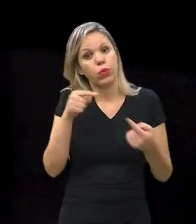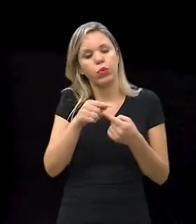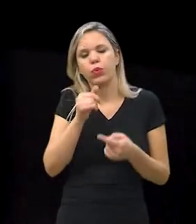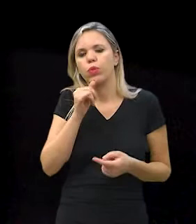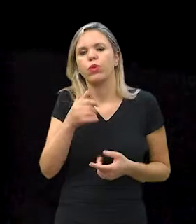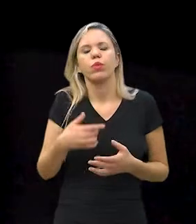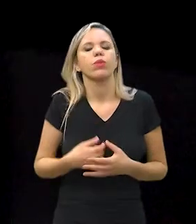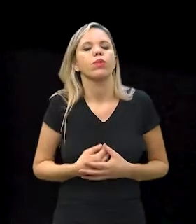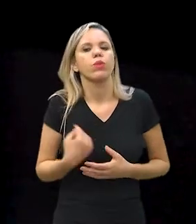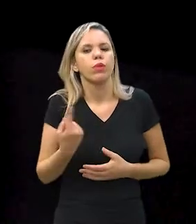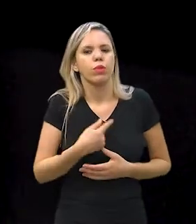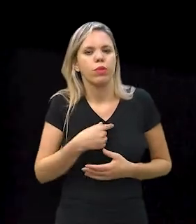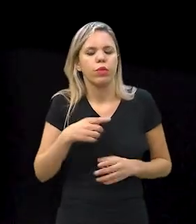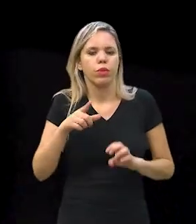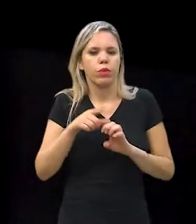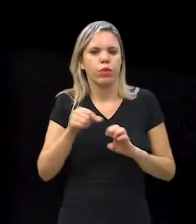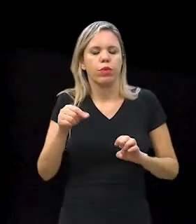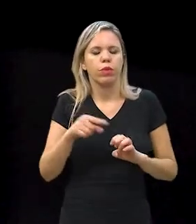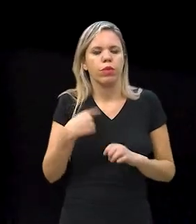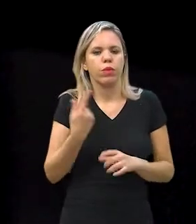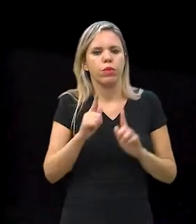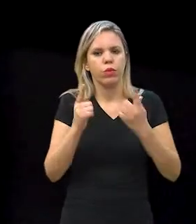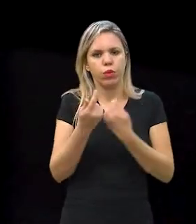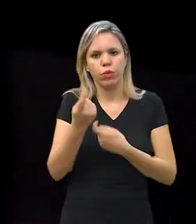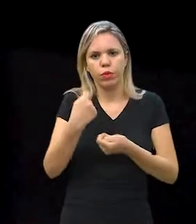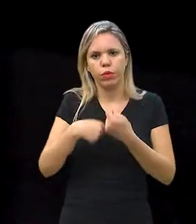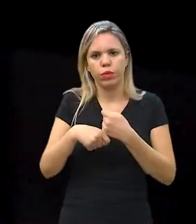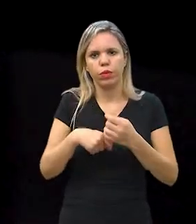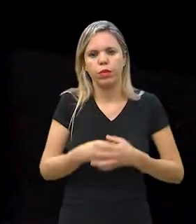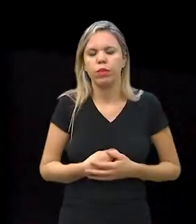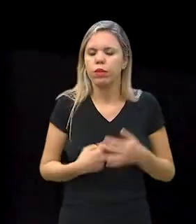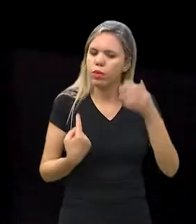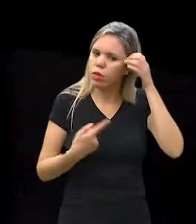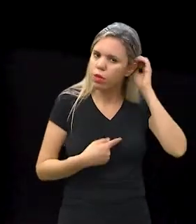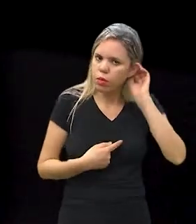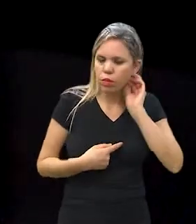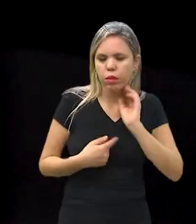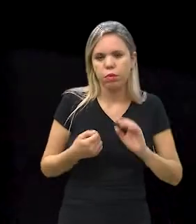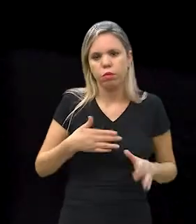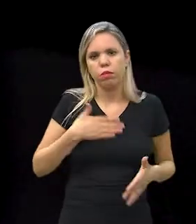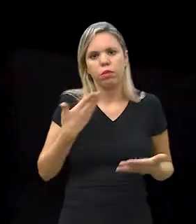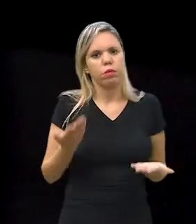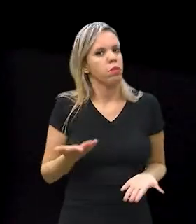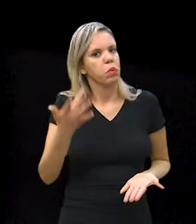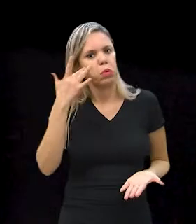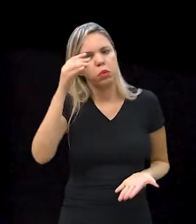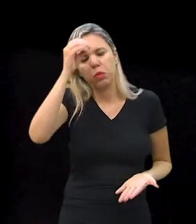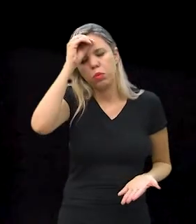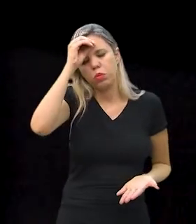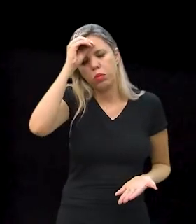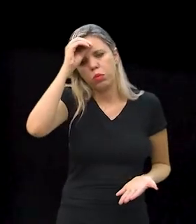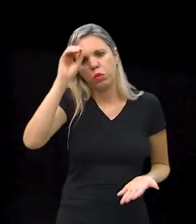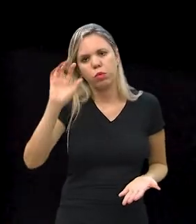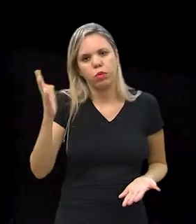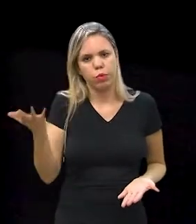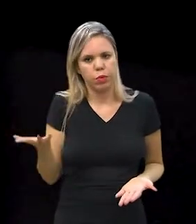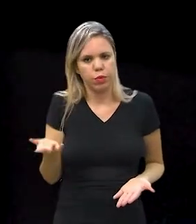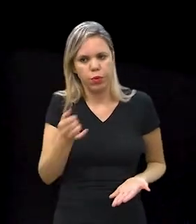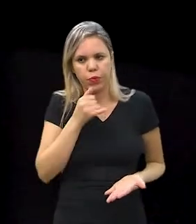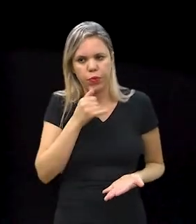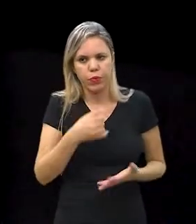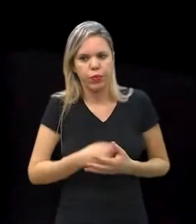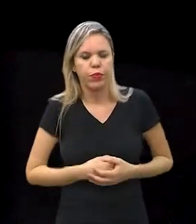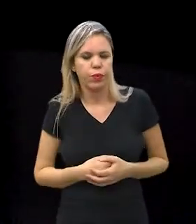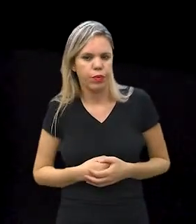assustado. Eu vou até fazer uma ligação, a gente empreendedor e a gente grupo de network. A gente ficou um pouco assustado, a gente não sabia o